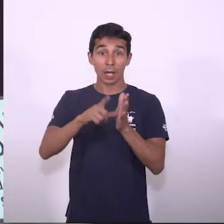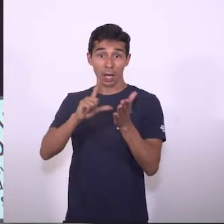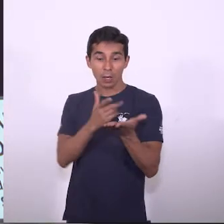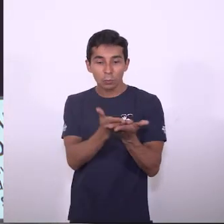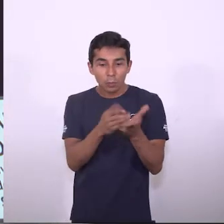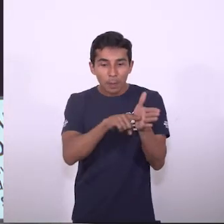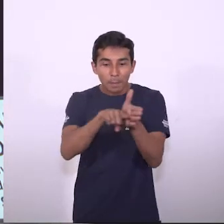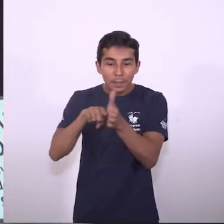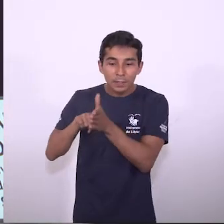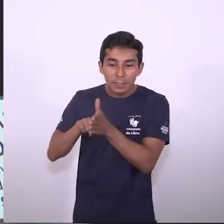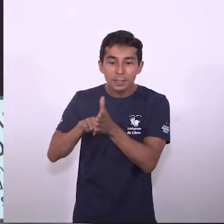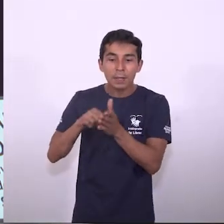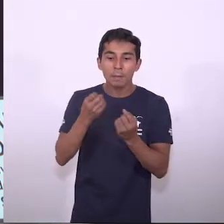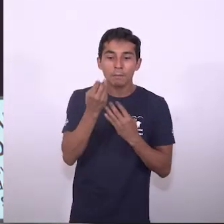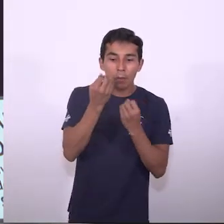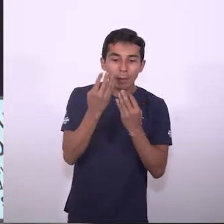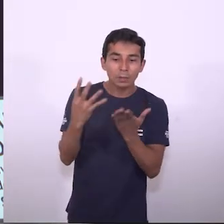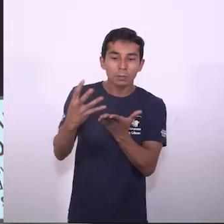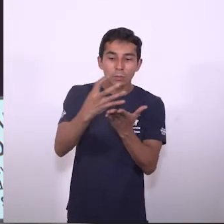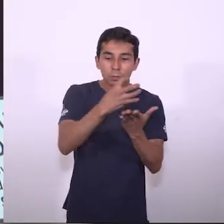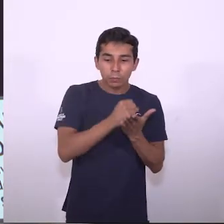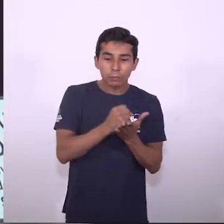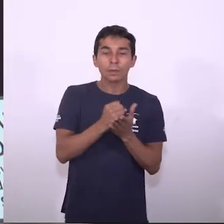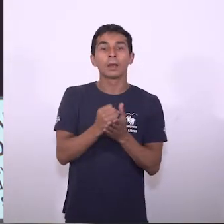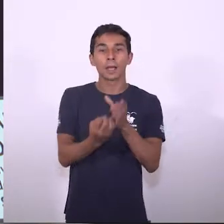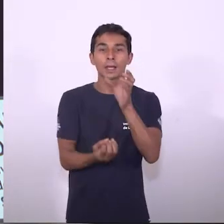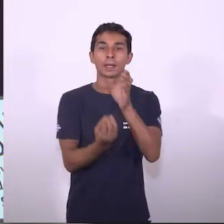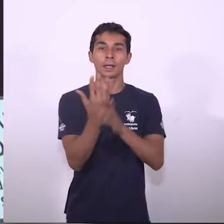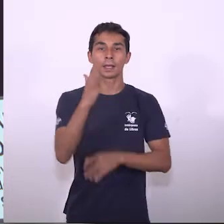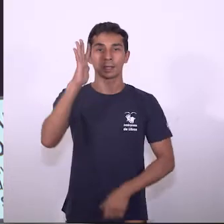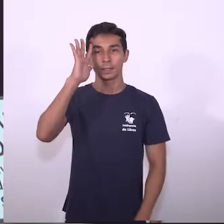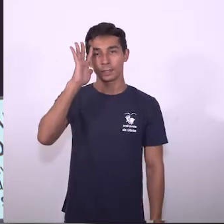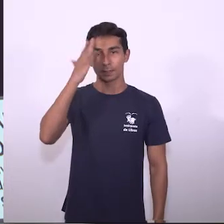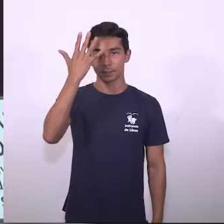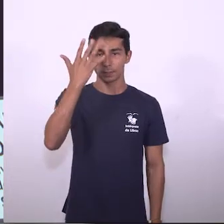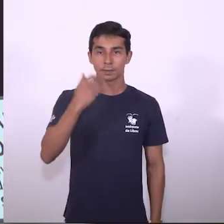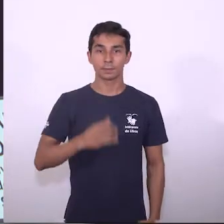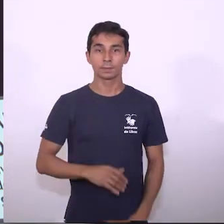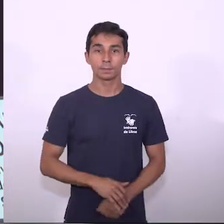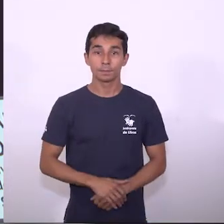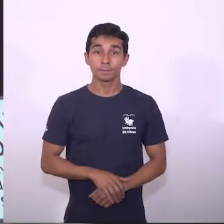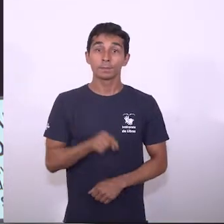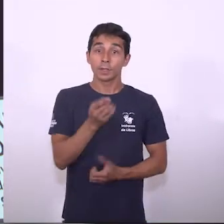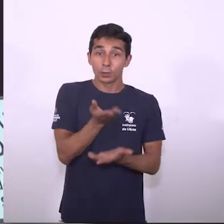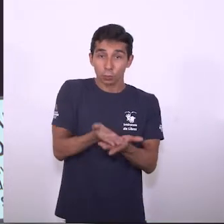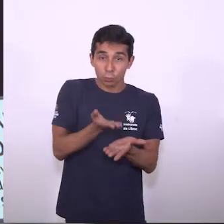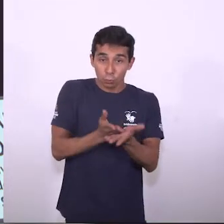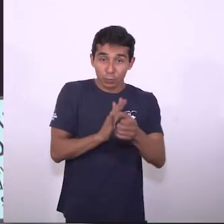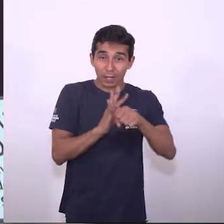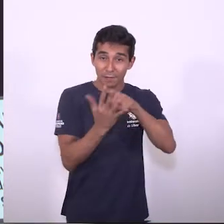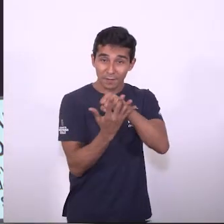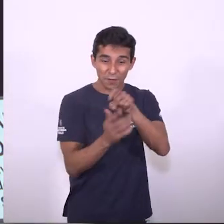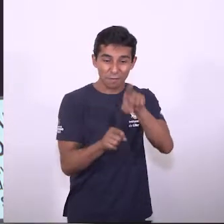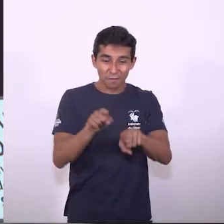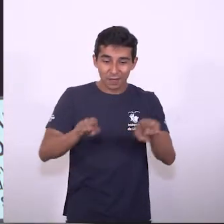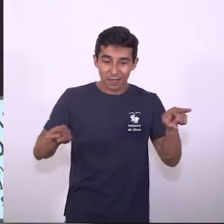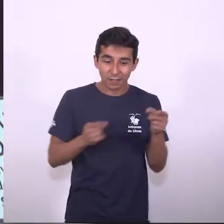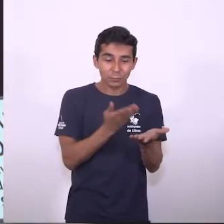gente conseguiu avaliar dos estudos. Então, esse estudo da variante, nós pretendemos manter